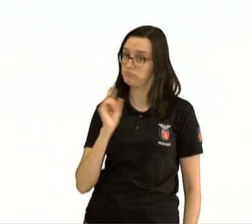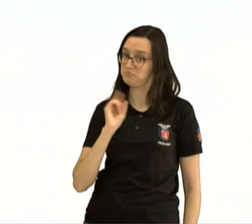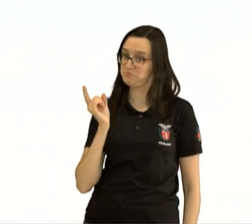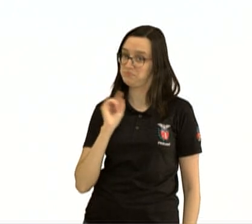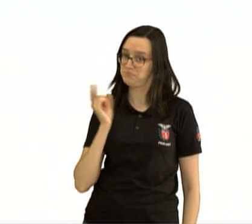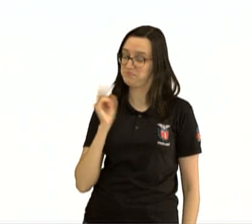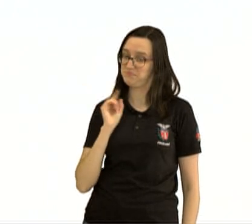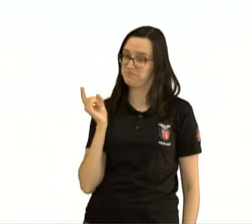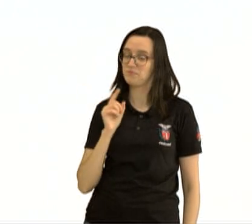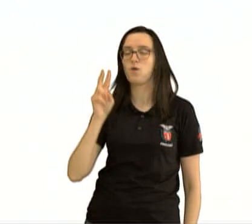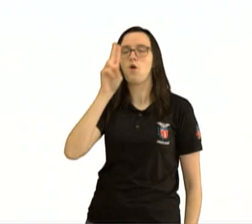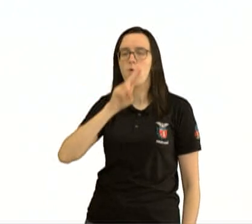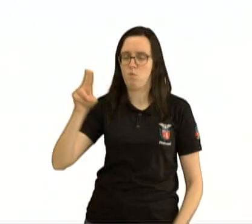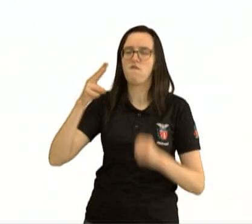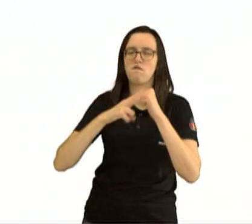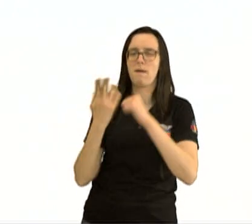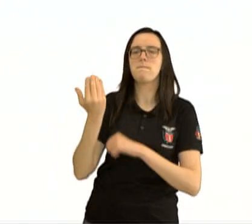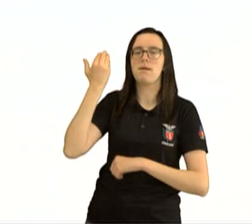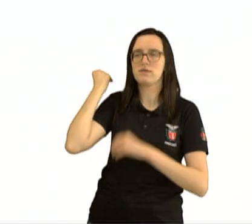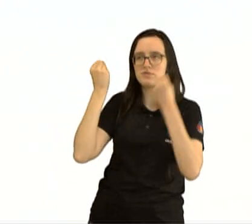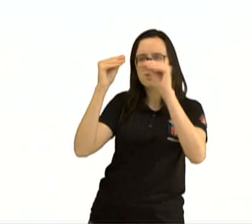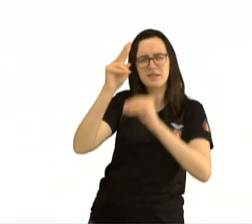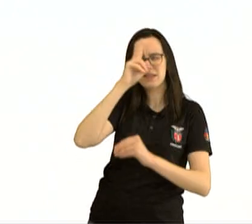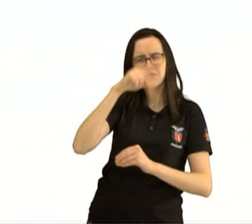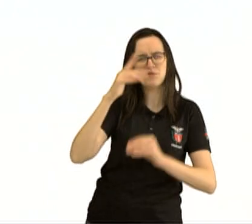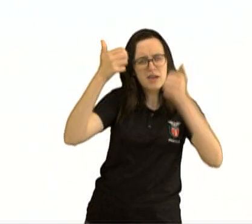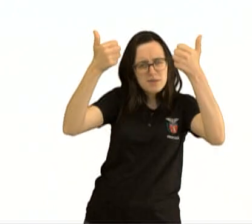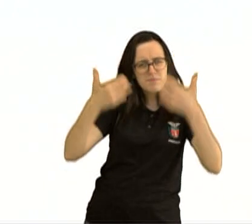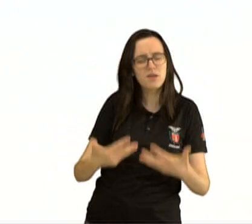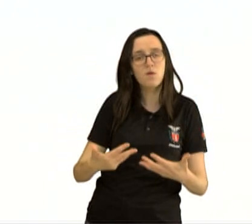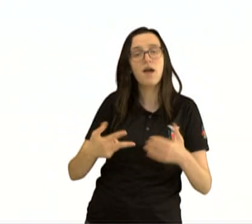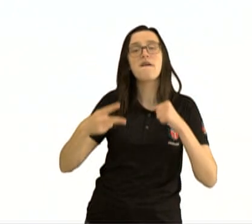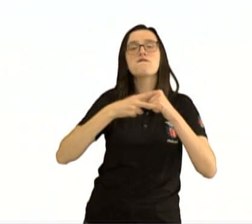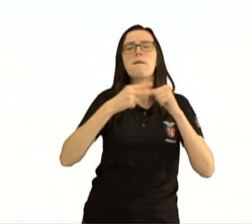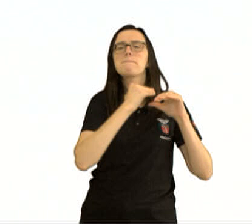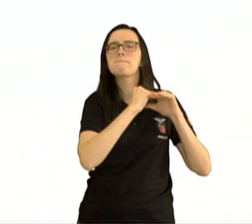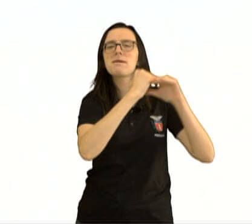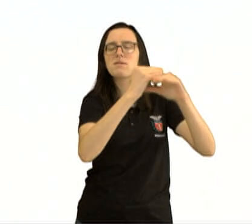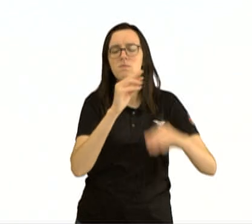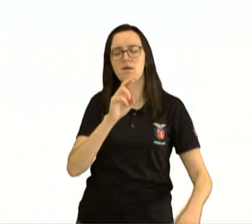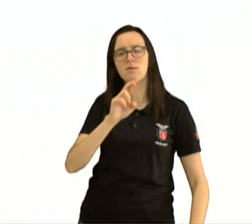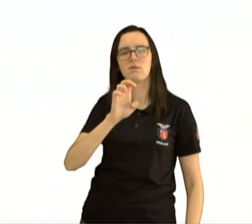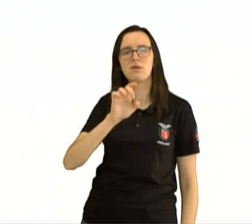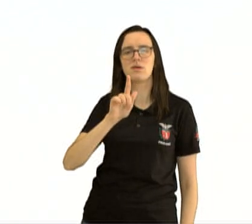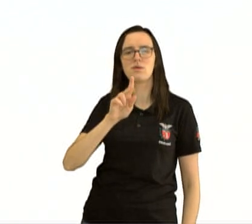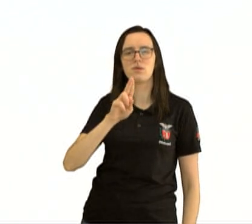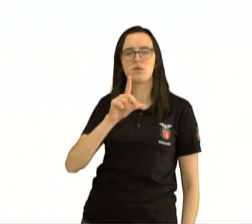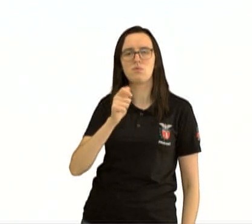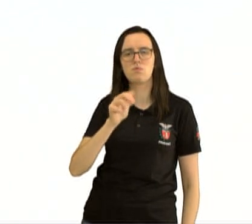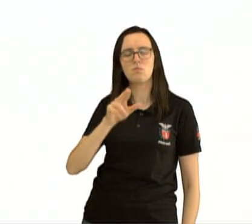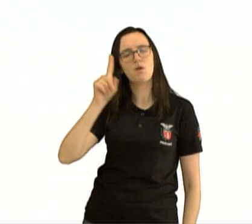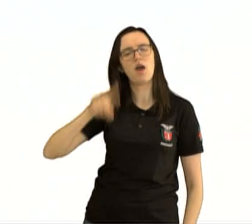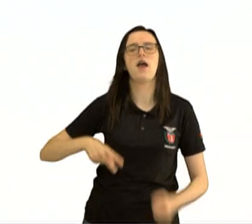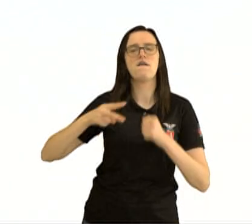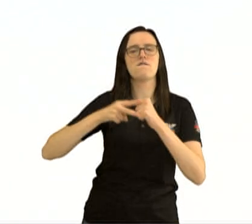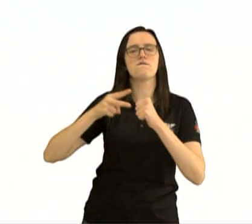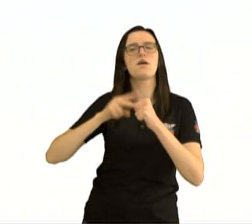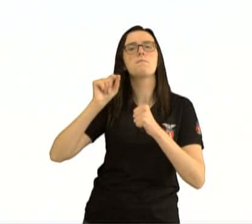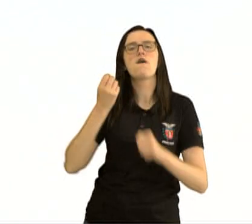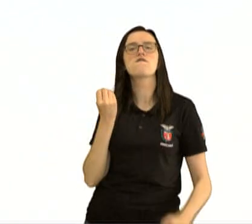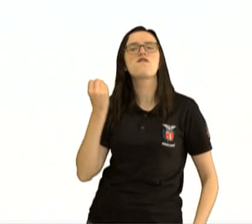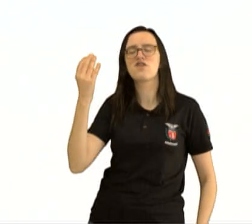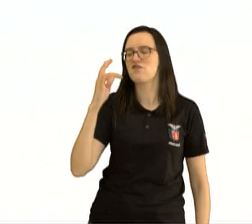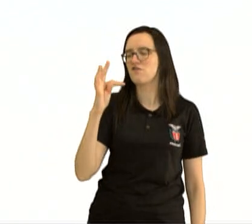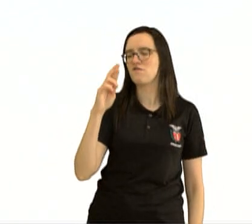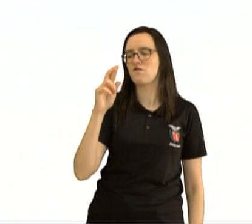Você conjuga o verbo no passado. Lembra que a gente falou dos verbos regulares? É o caso aqui do verbo travel. Um